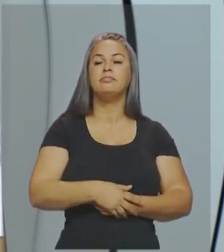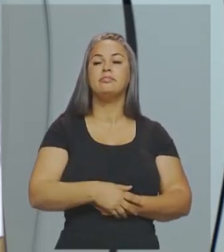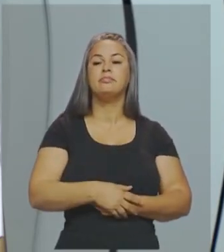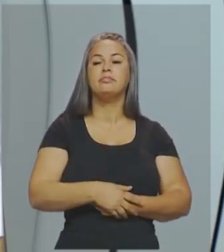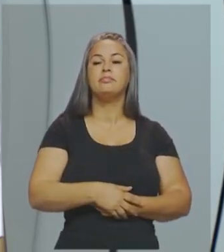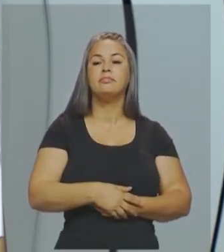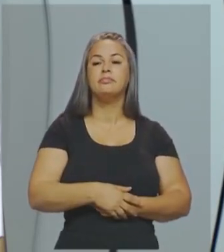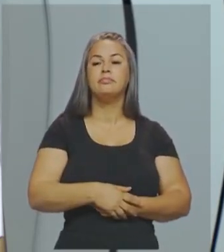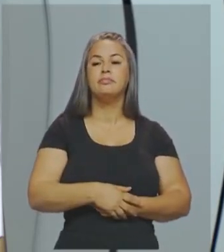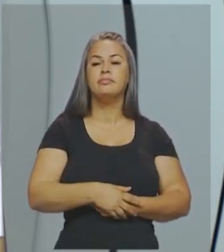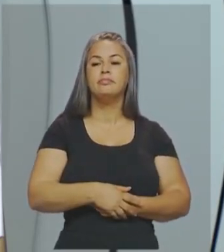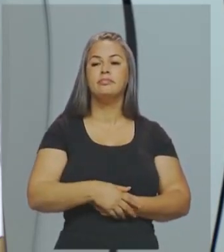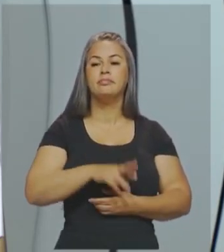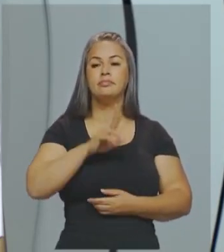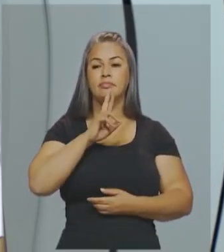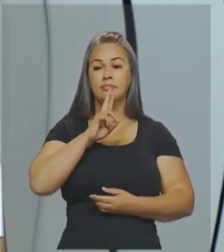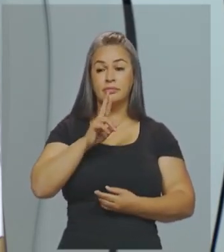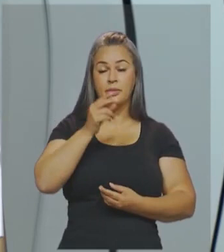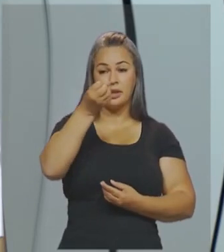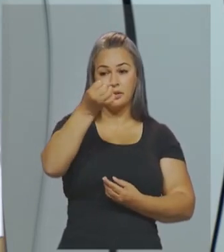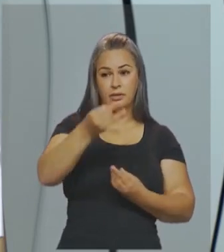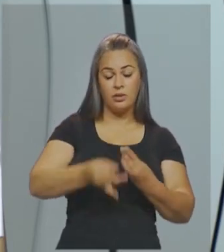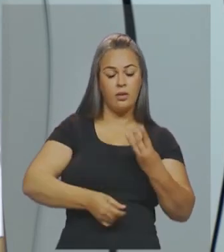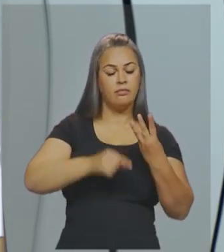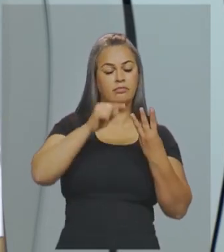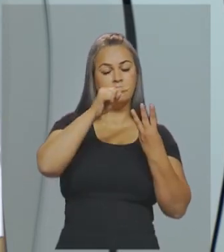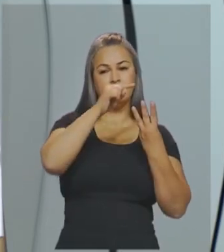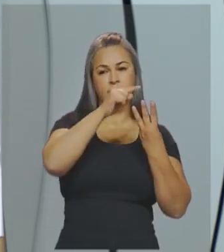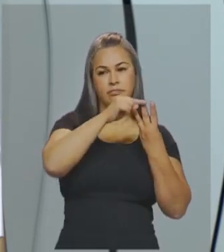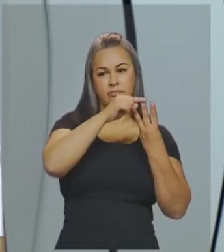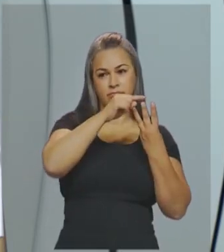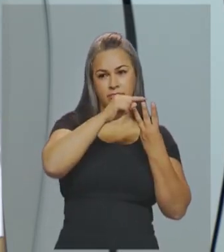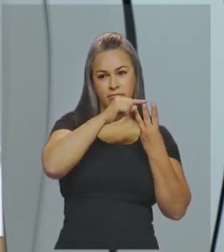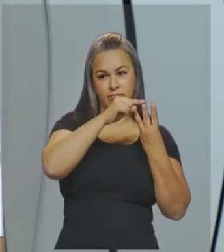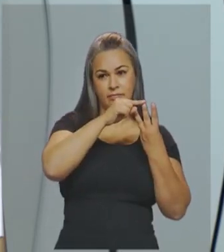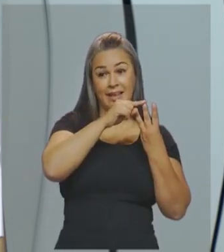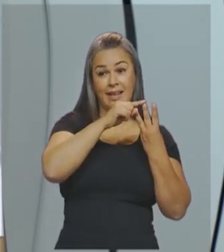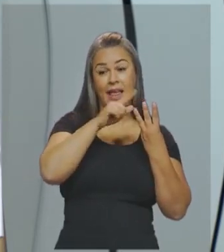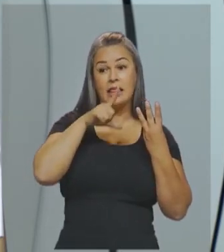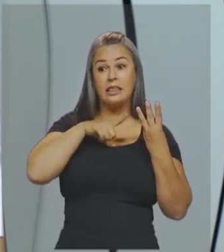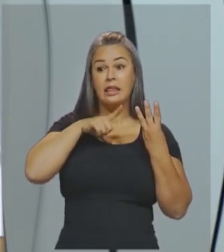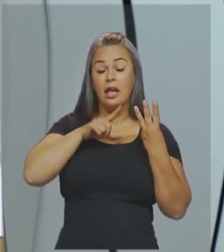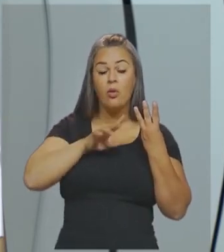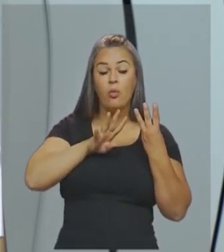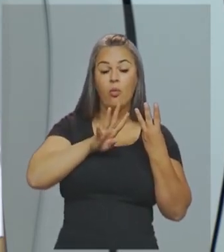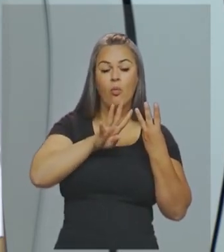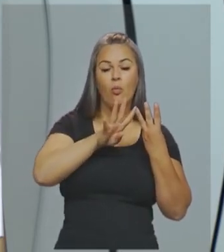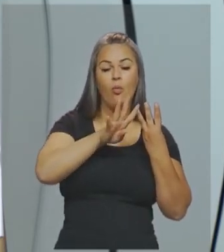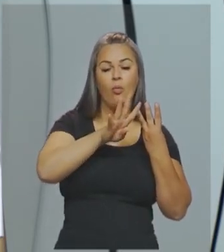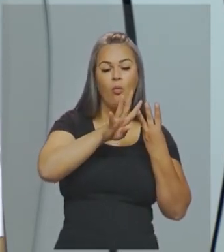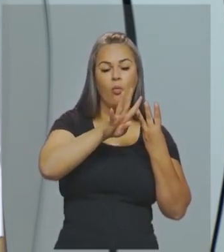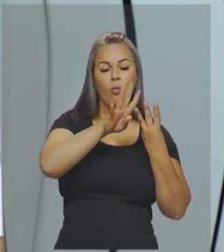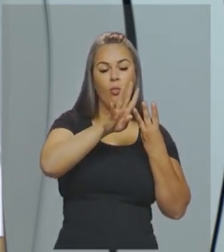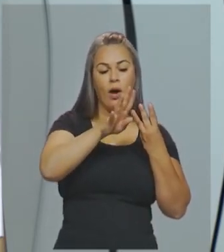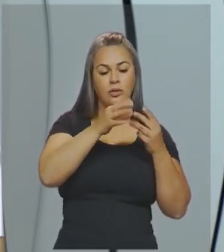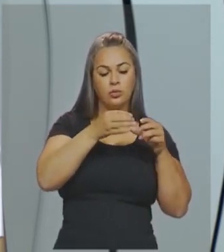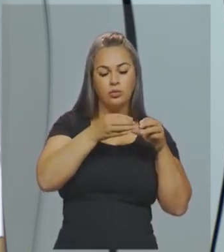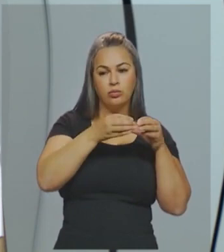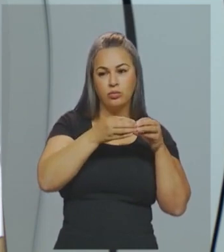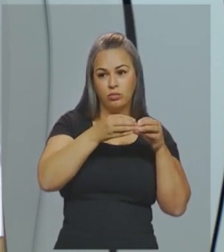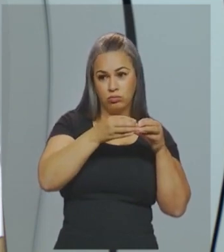Então, significa que aqui na dezena, eu tenho 4 marcadores, né? Então, é